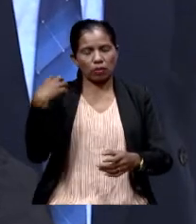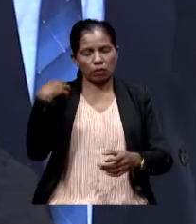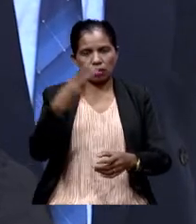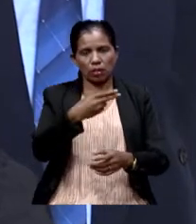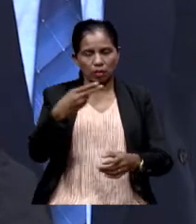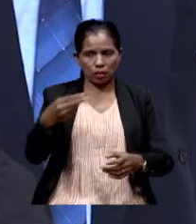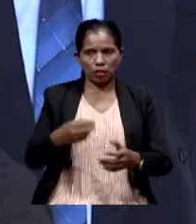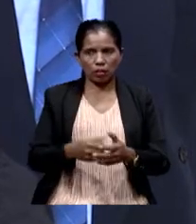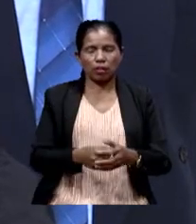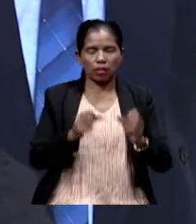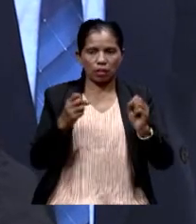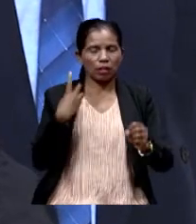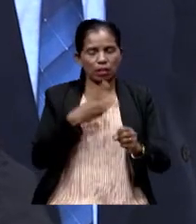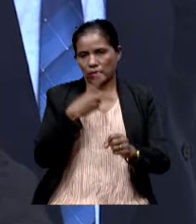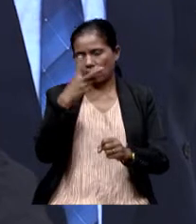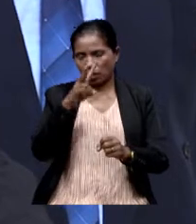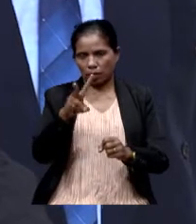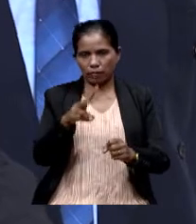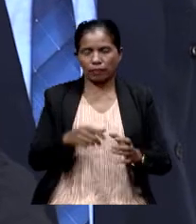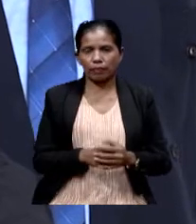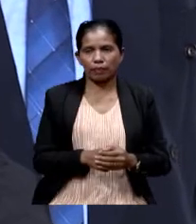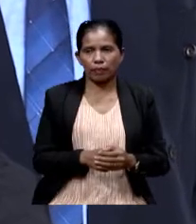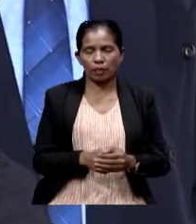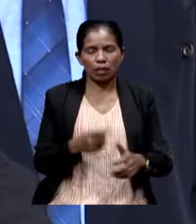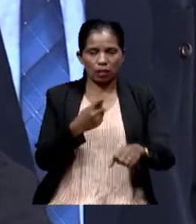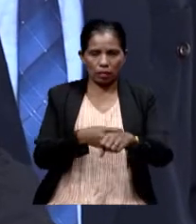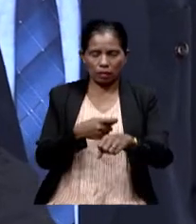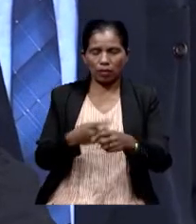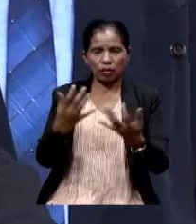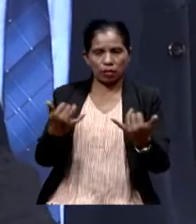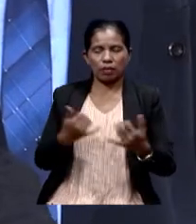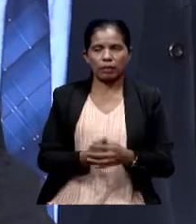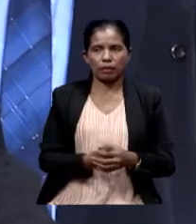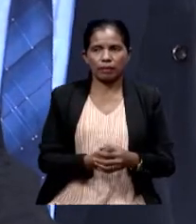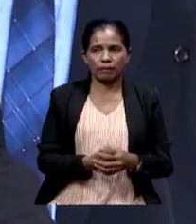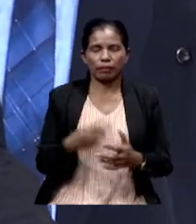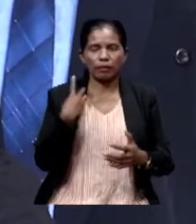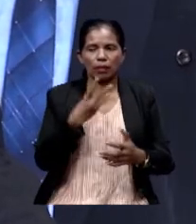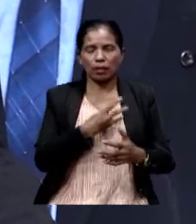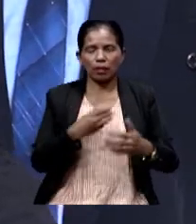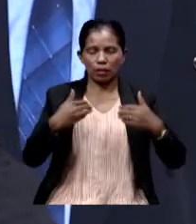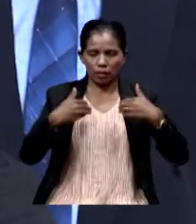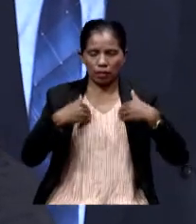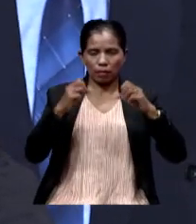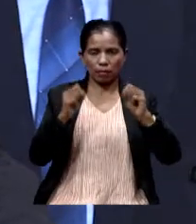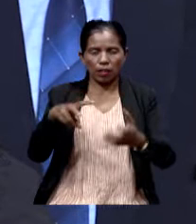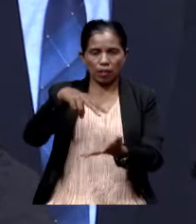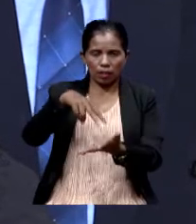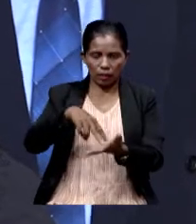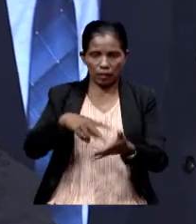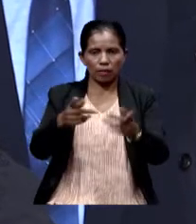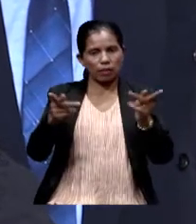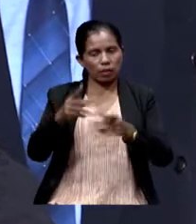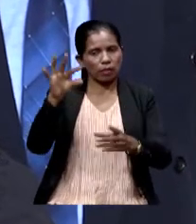província, praticamente itareba terreno, itareba situação, ita e possibilidade de bela estabelece. Tamba